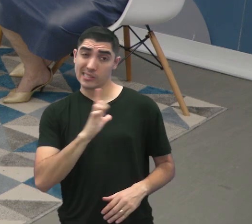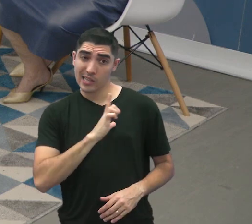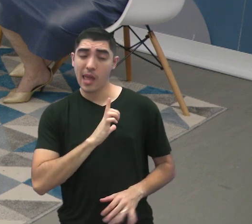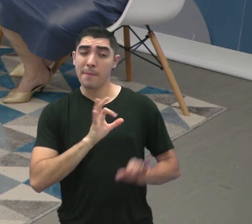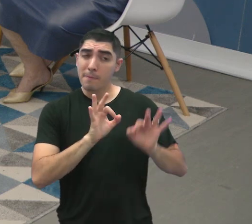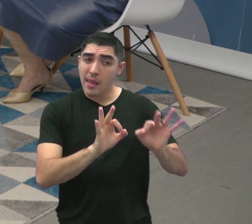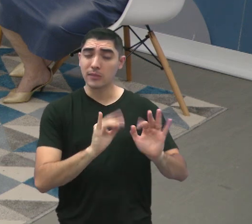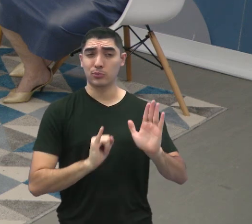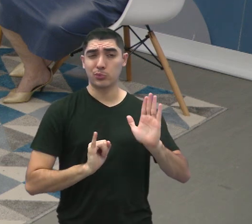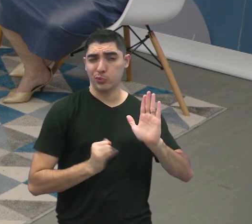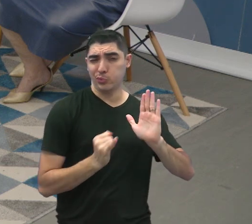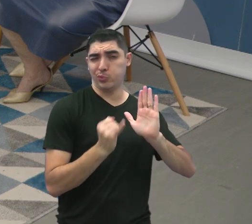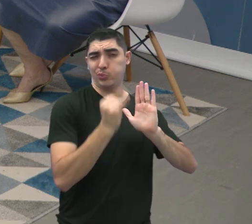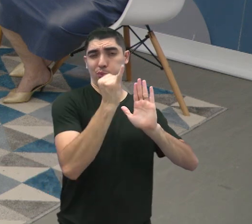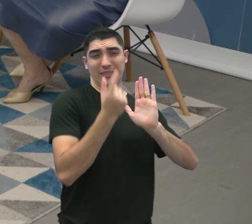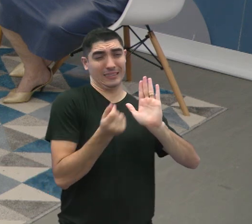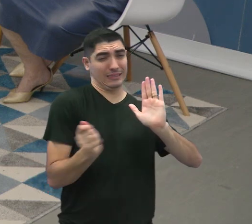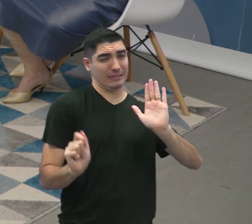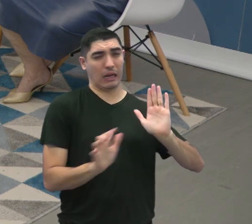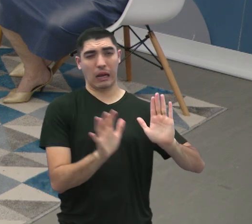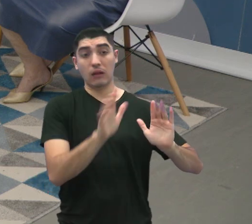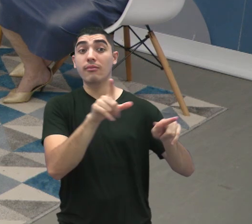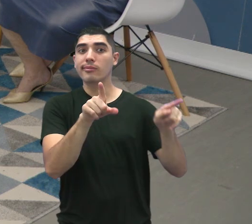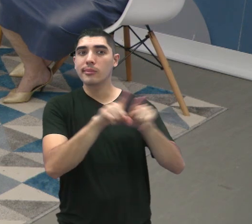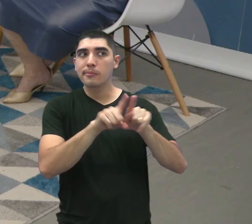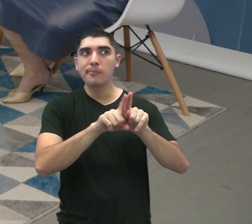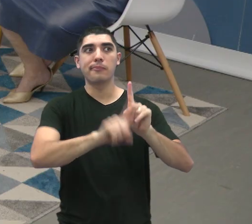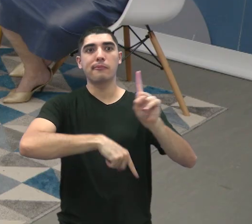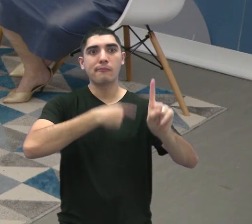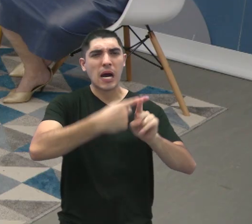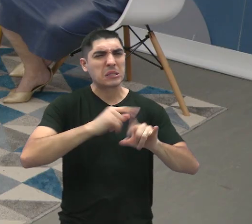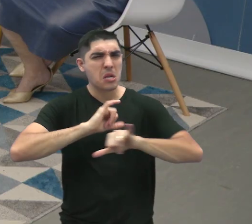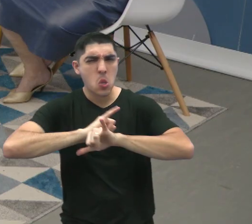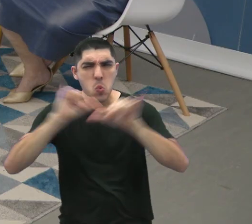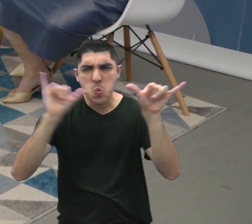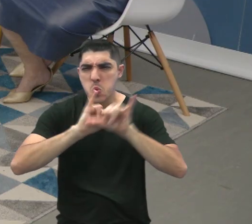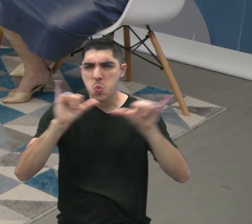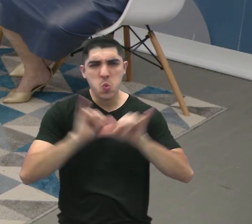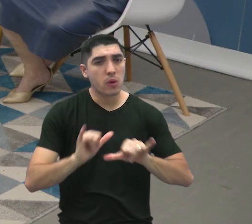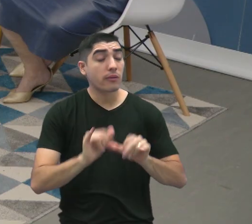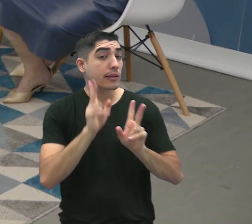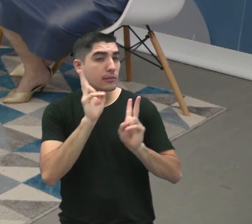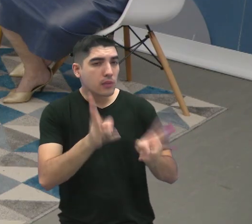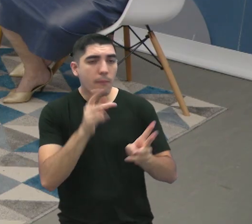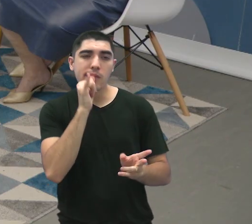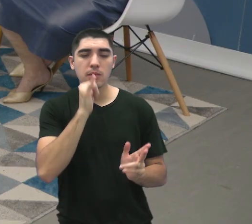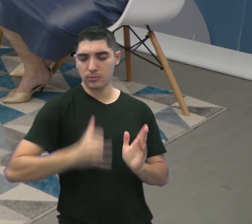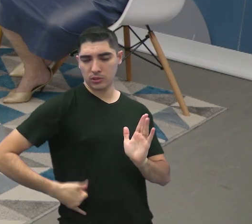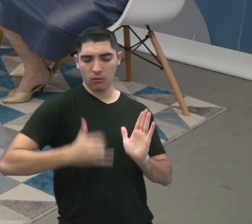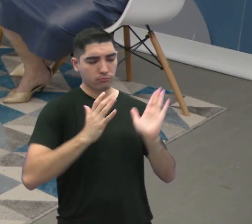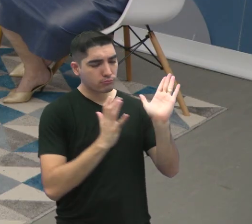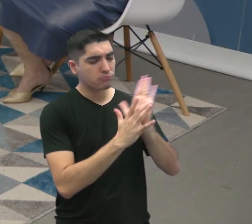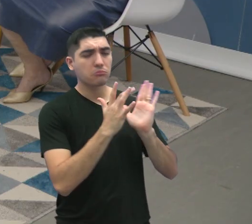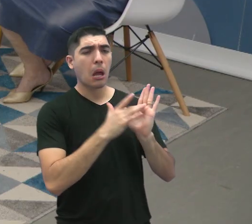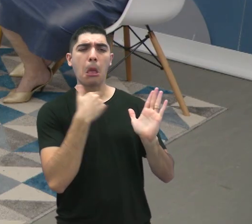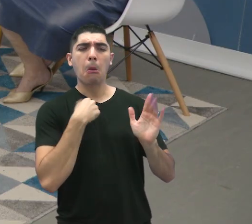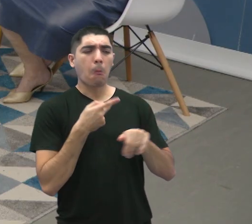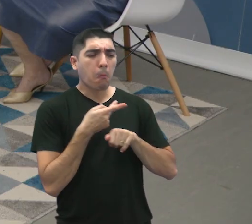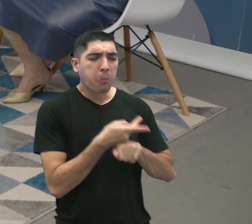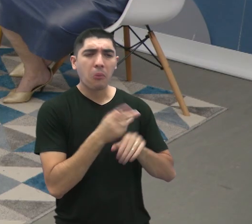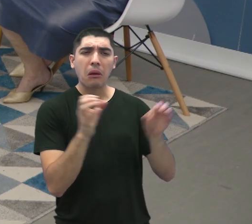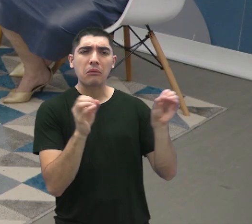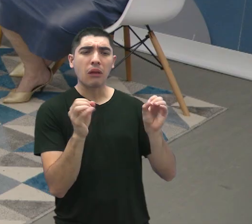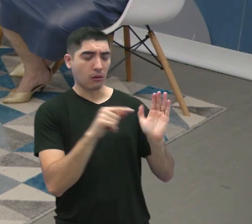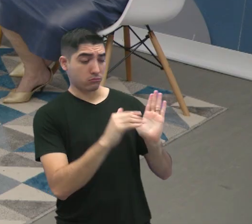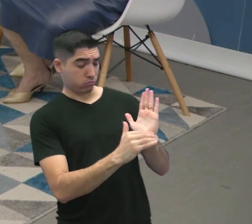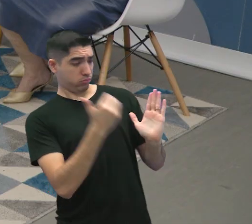né, muito alto e muita publicidade. A gente vê no celular, todo momento vai entrando coisa que a gente nem está procurando, né? Ou a gente